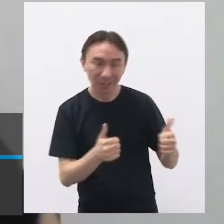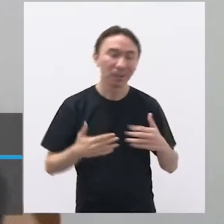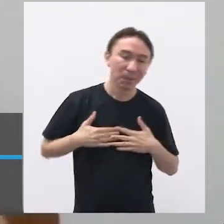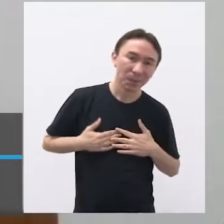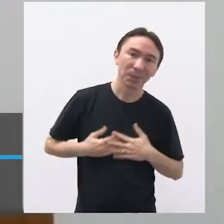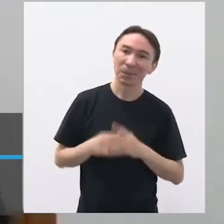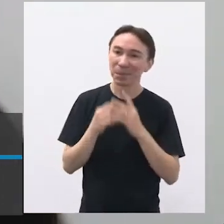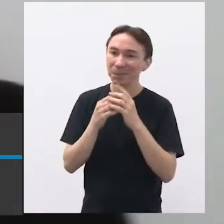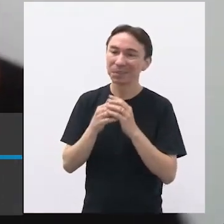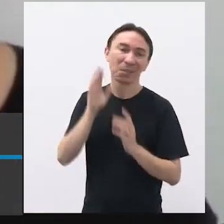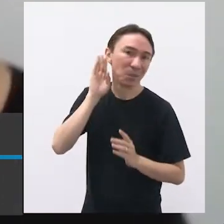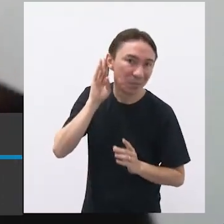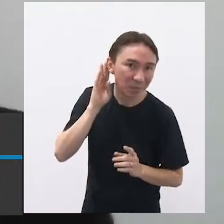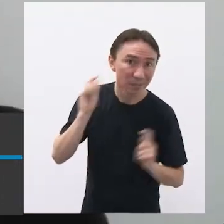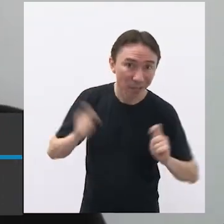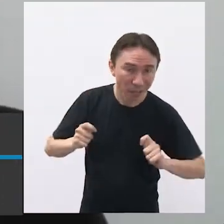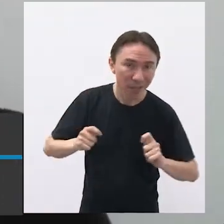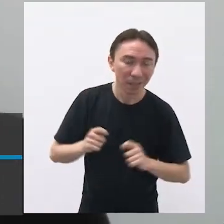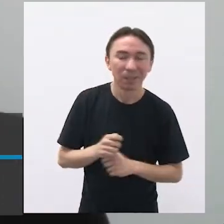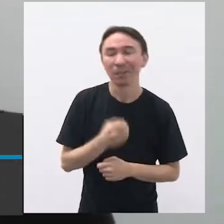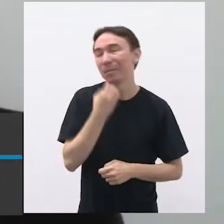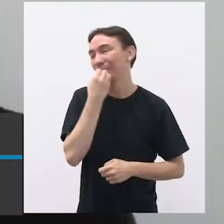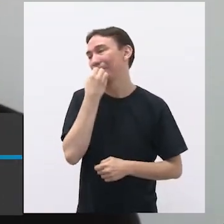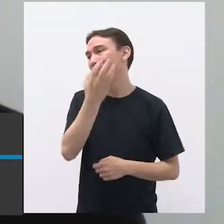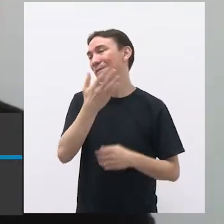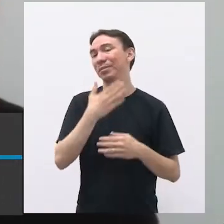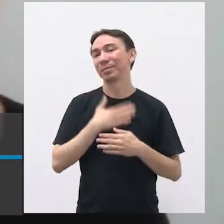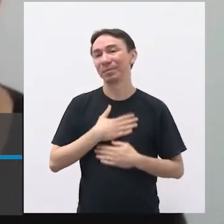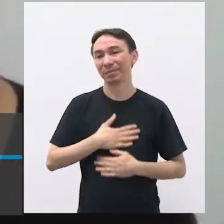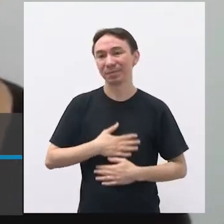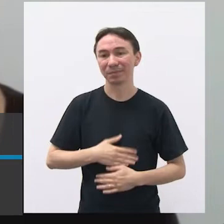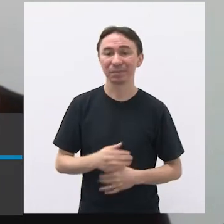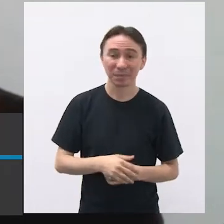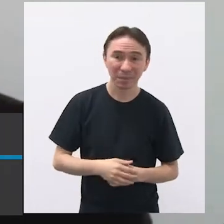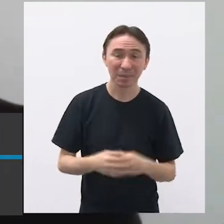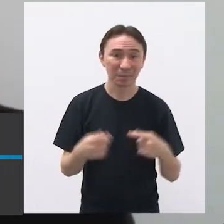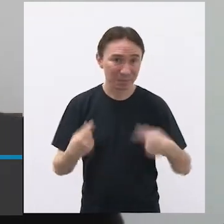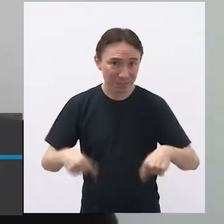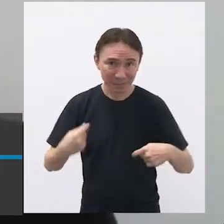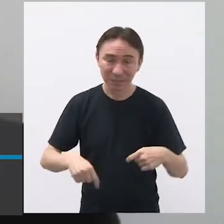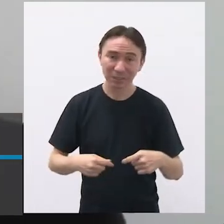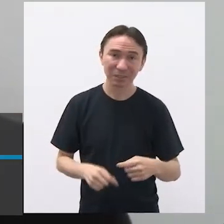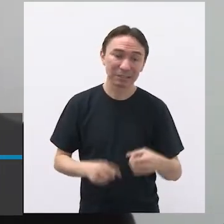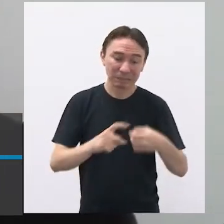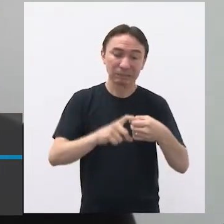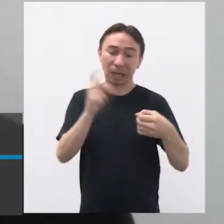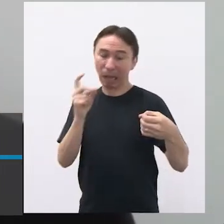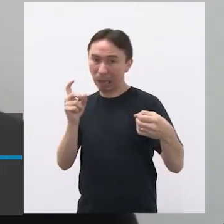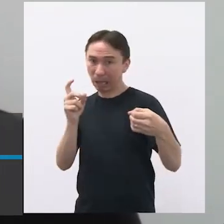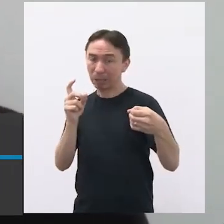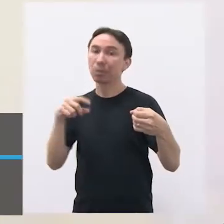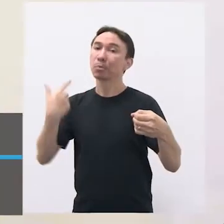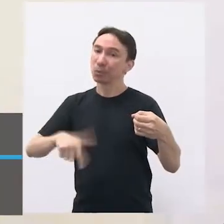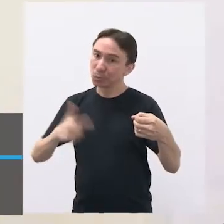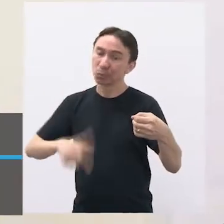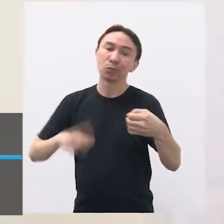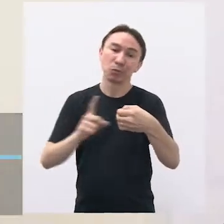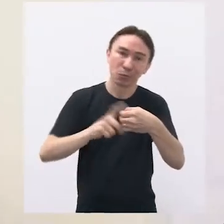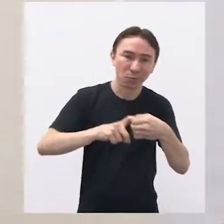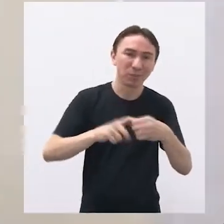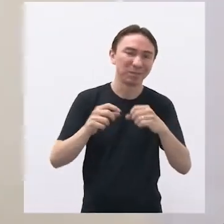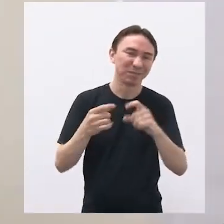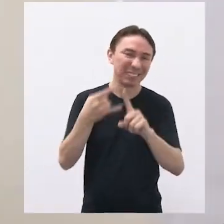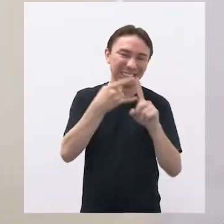Raquel, bem-vinda. Boba, eu tive que desconectar e conectar de novo o Zoom, É ao problemas vivo, quem sabe técnicos aí. faz ao